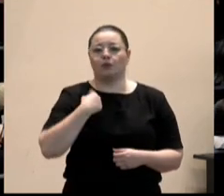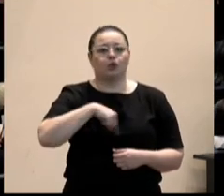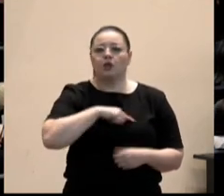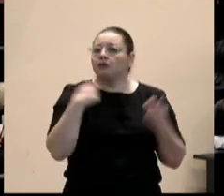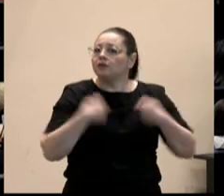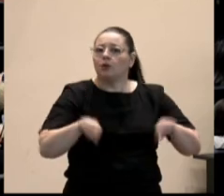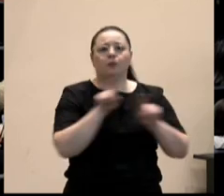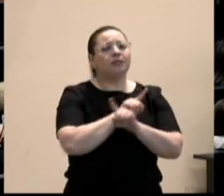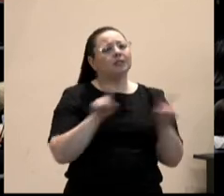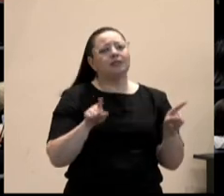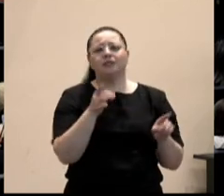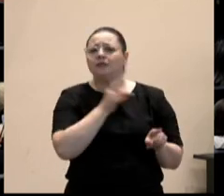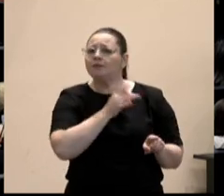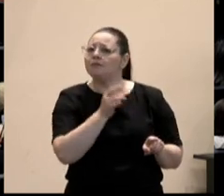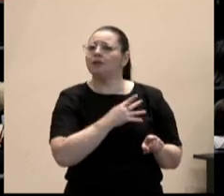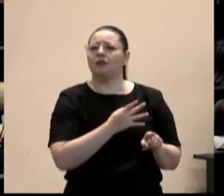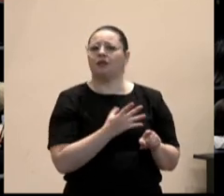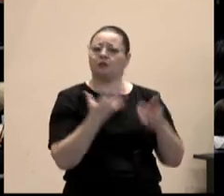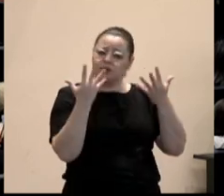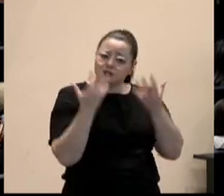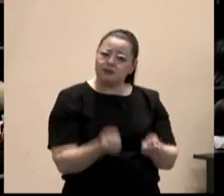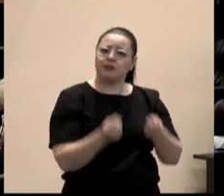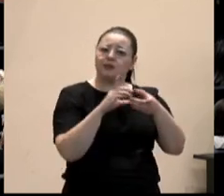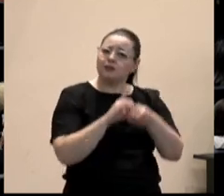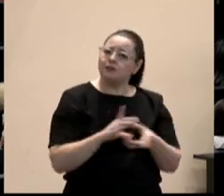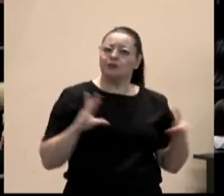medo de construir democracia.